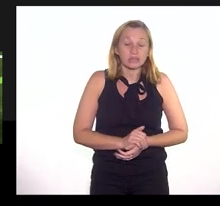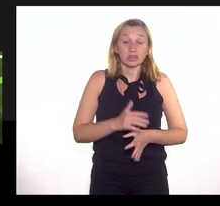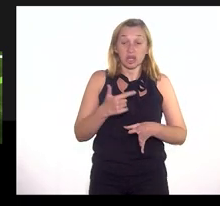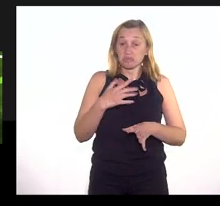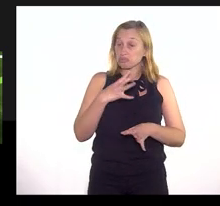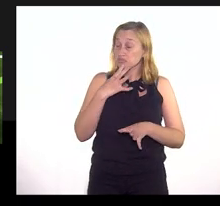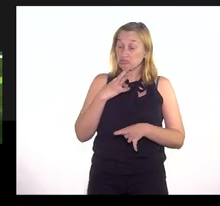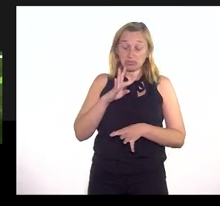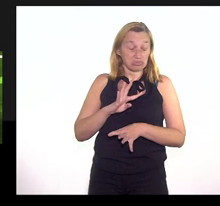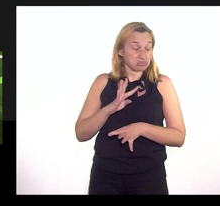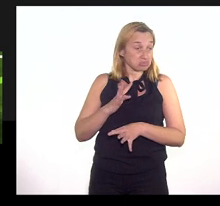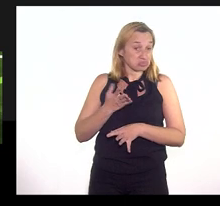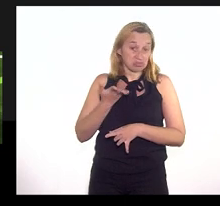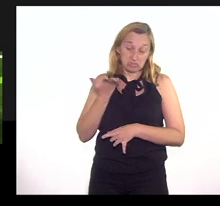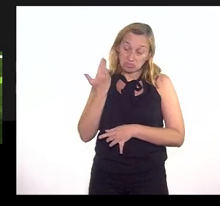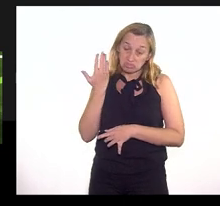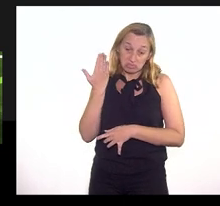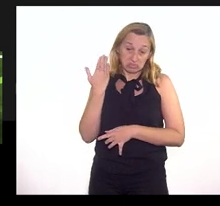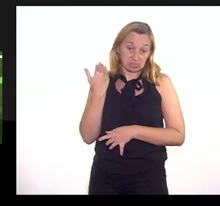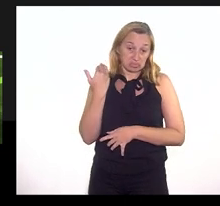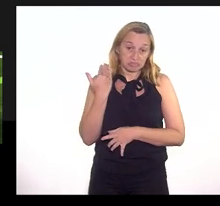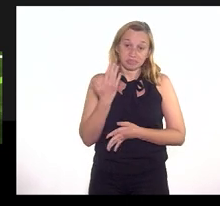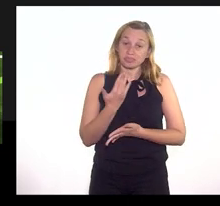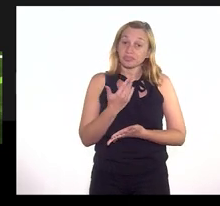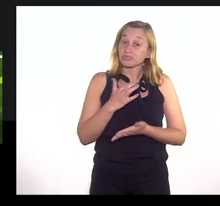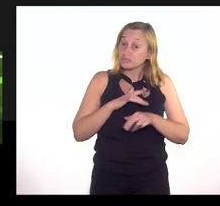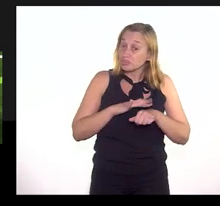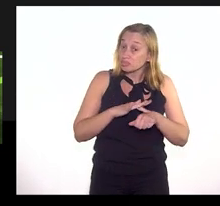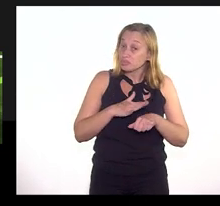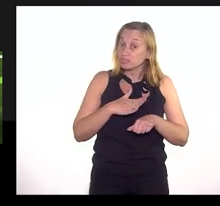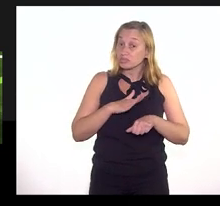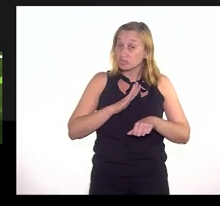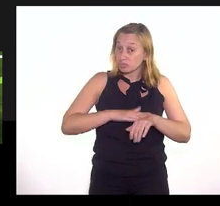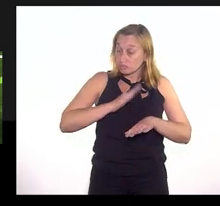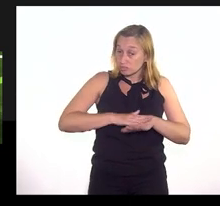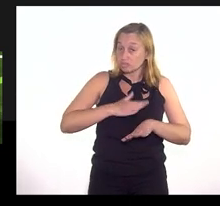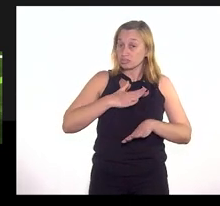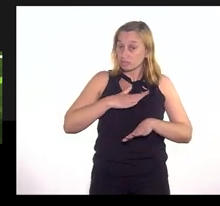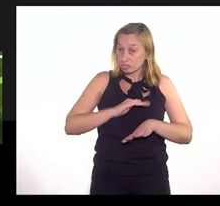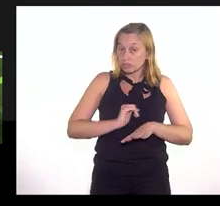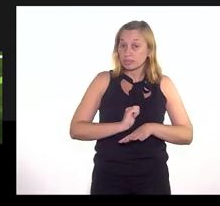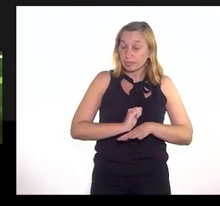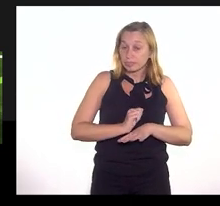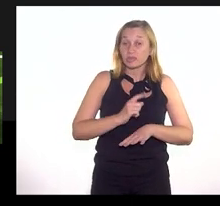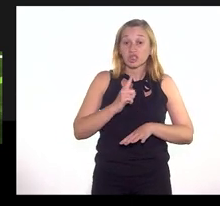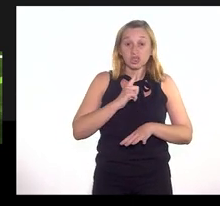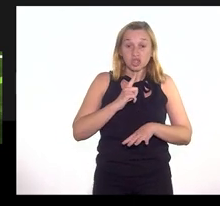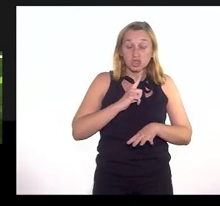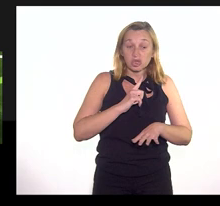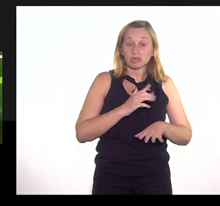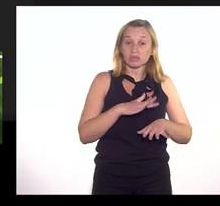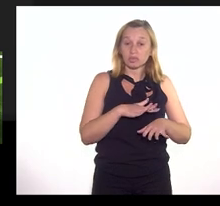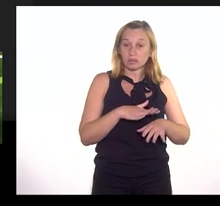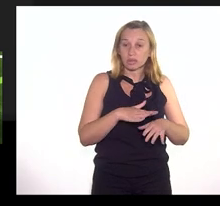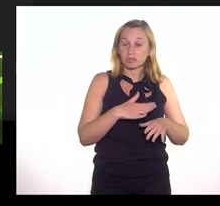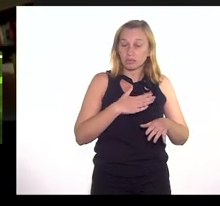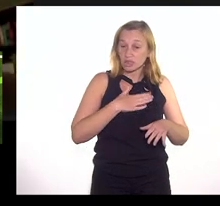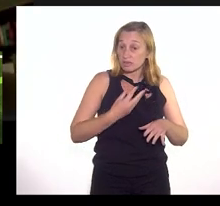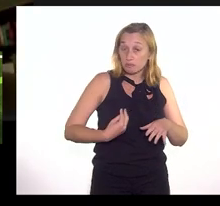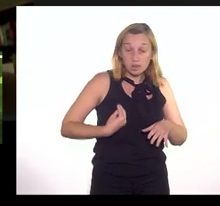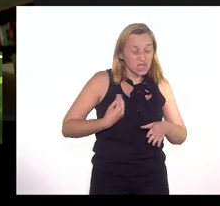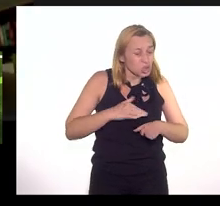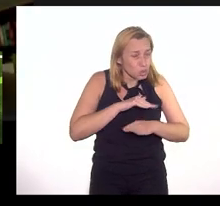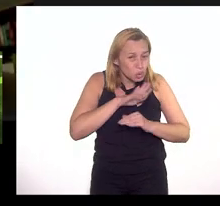desconhecimento total da patologia, eu tive a minha carreira, a minha vida